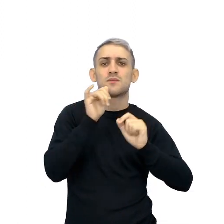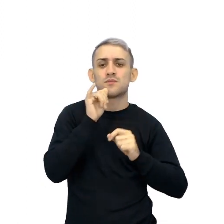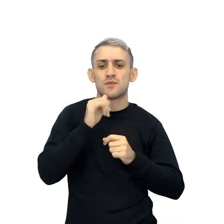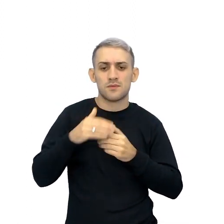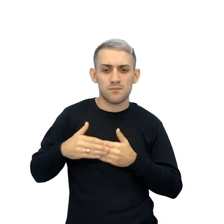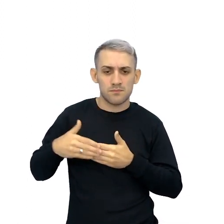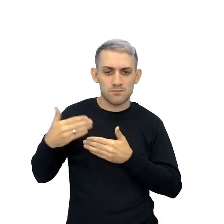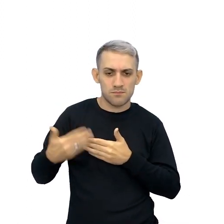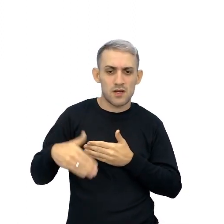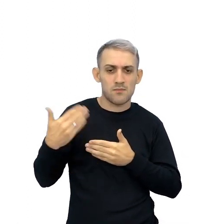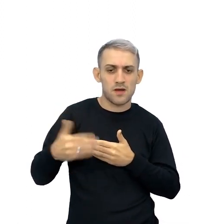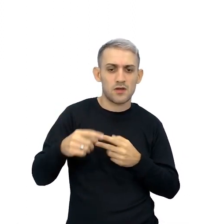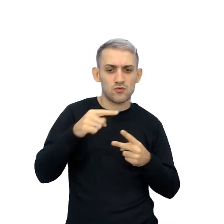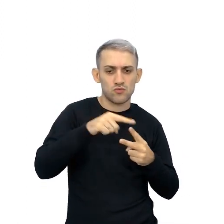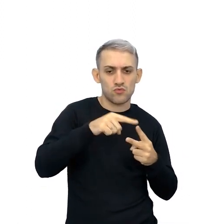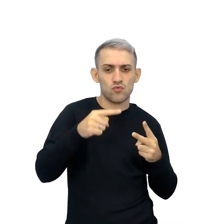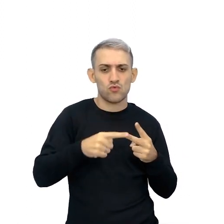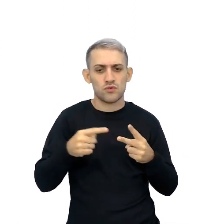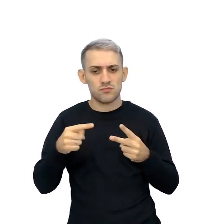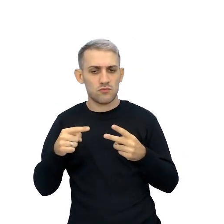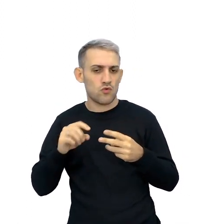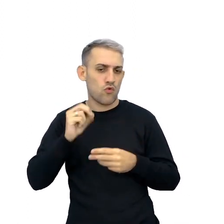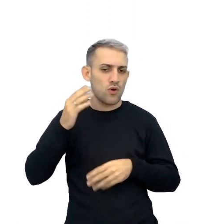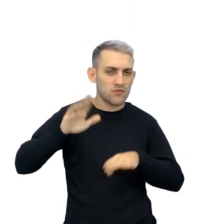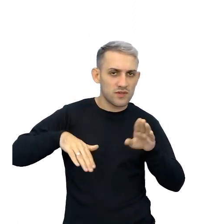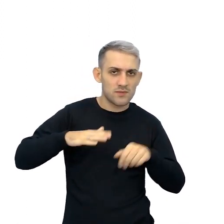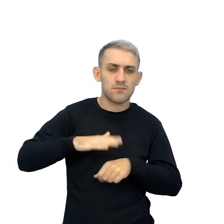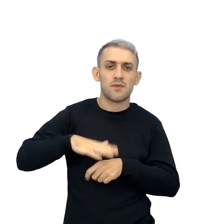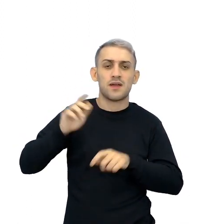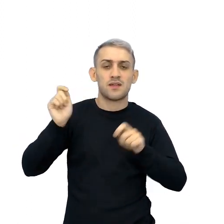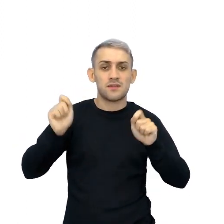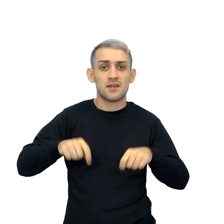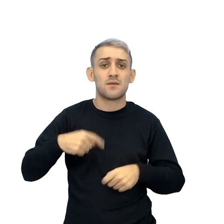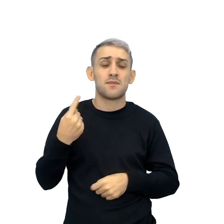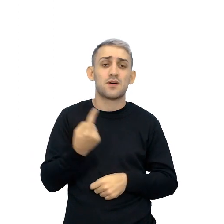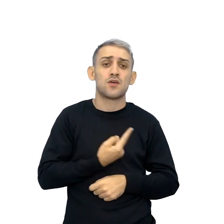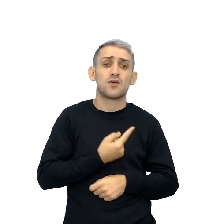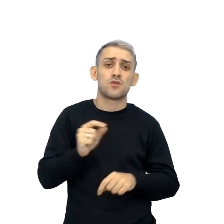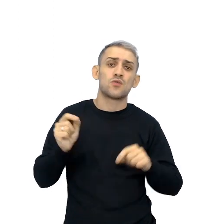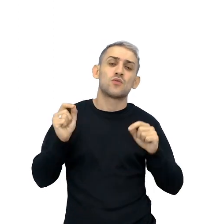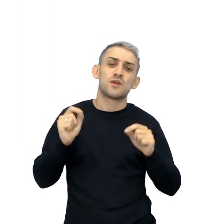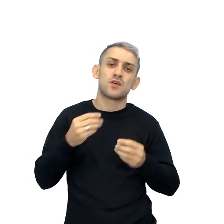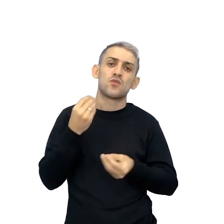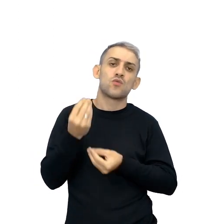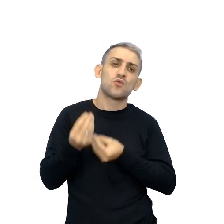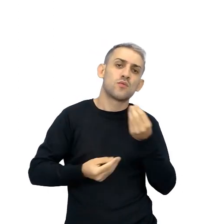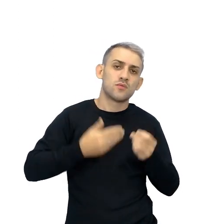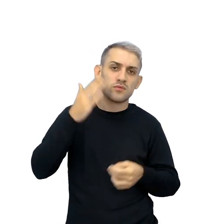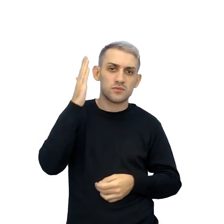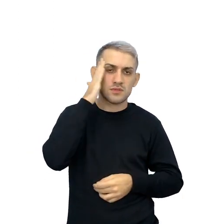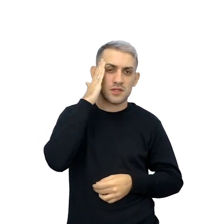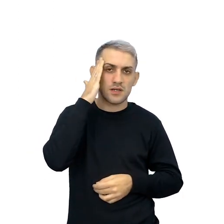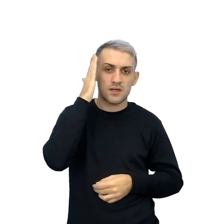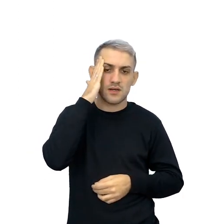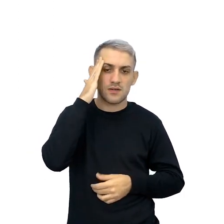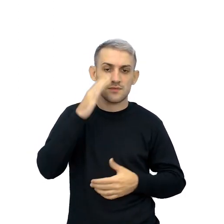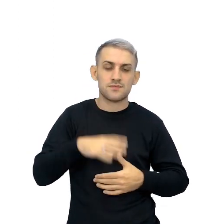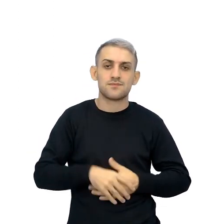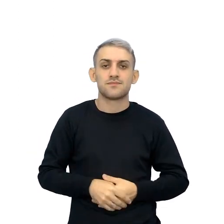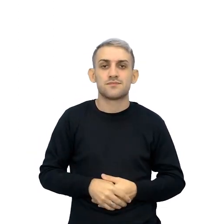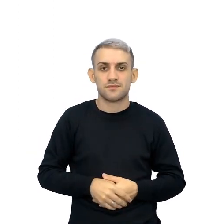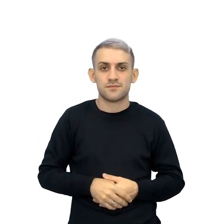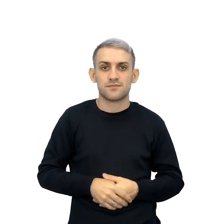de 2 ou mais entradas, né, para que a gente possa determinar, né,